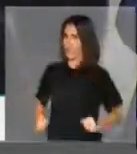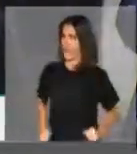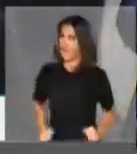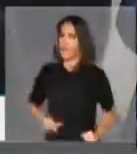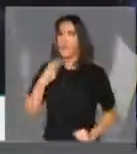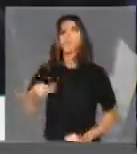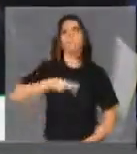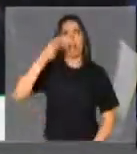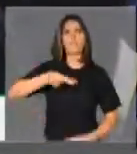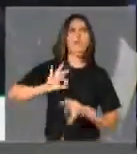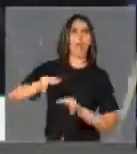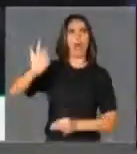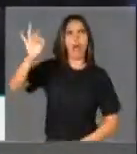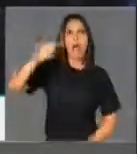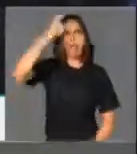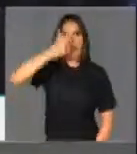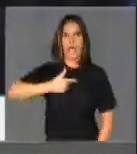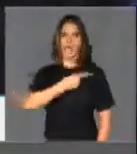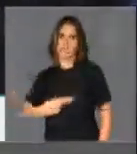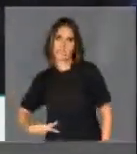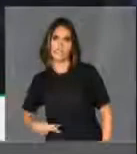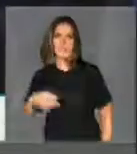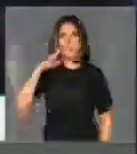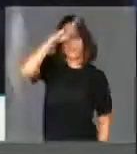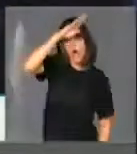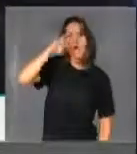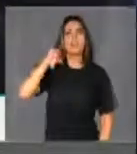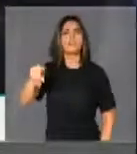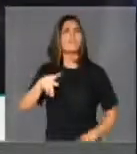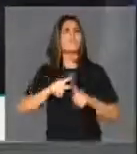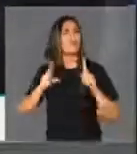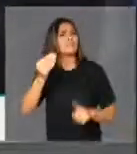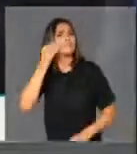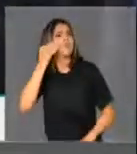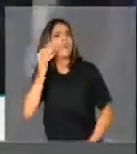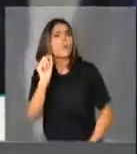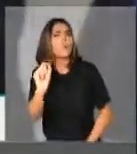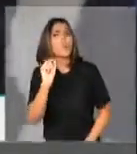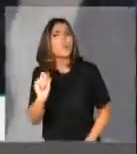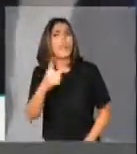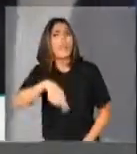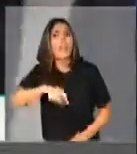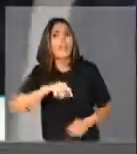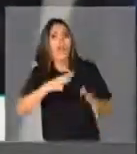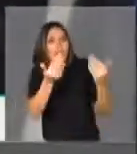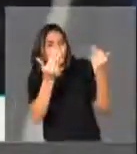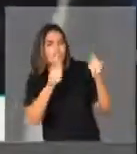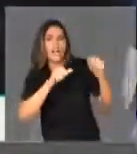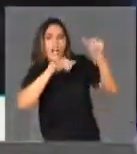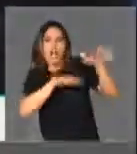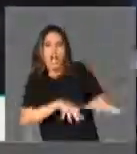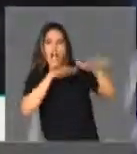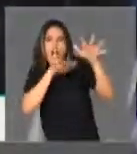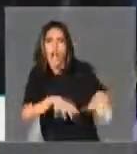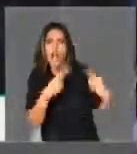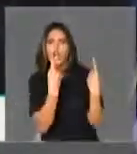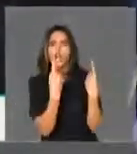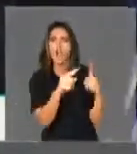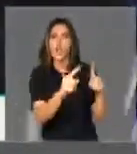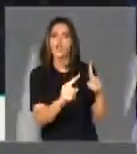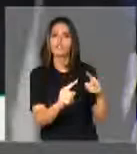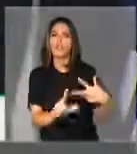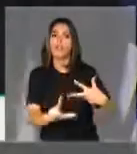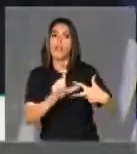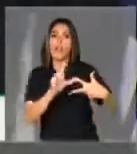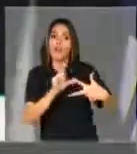a sua presença no cargo para tentar, inclusive, fazer uma mobilização contra as